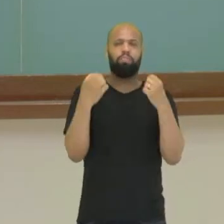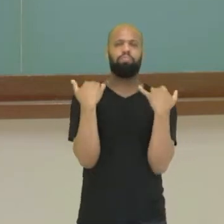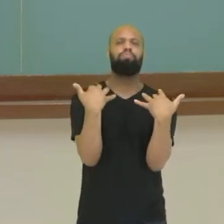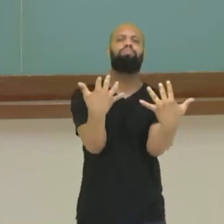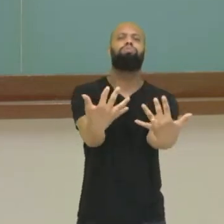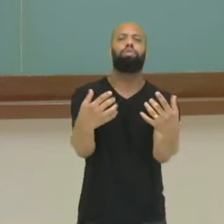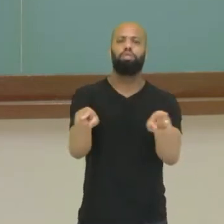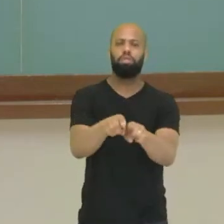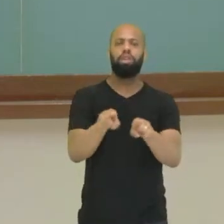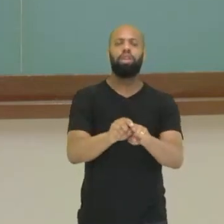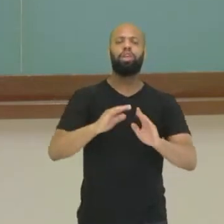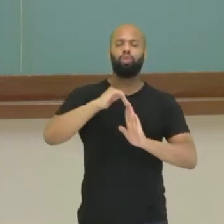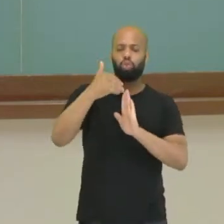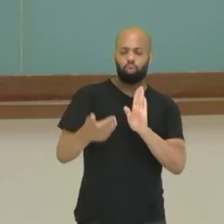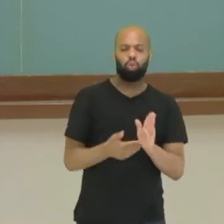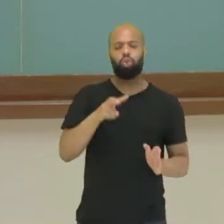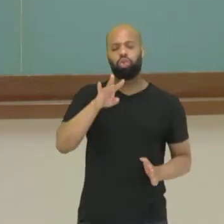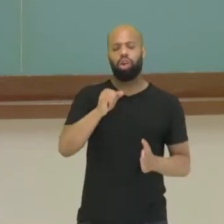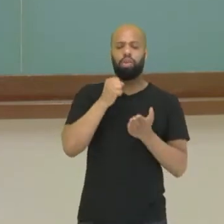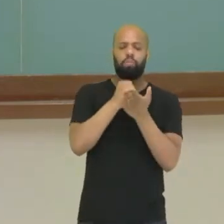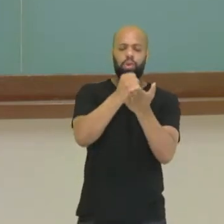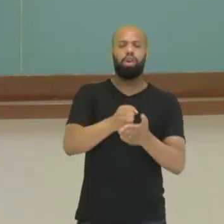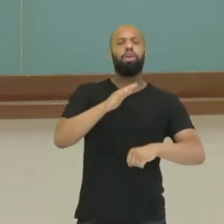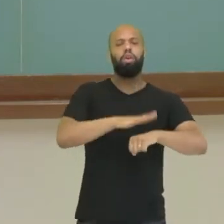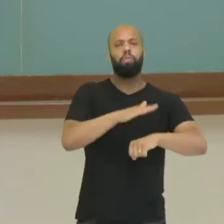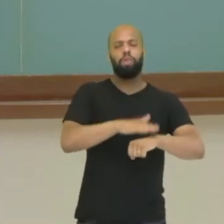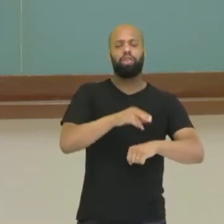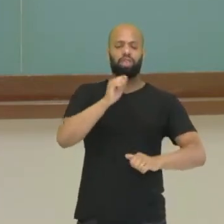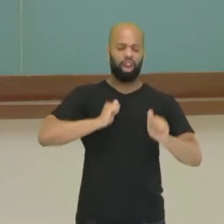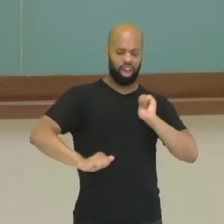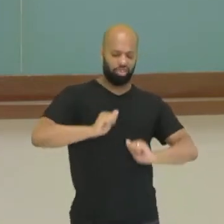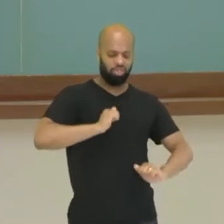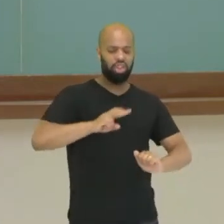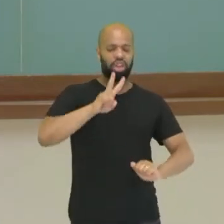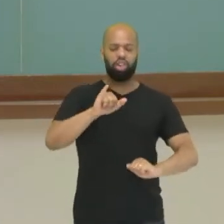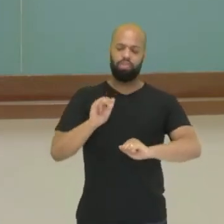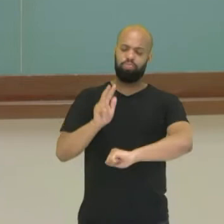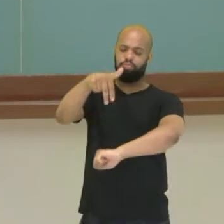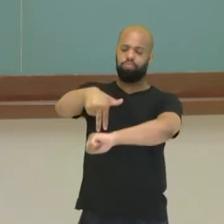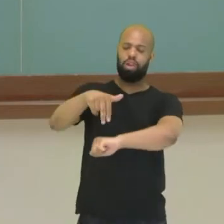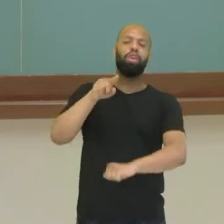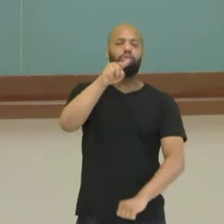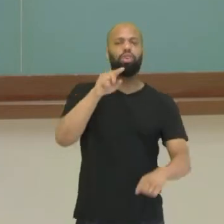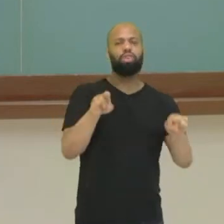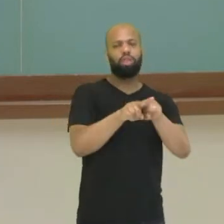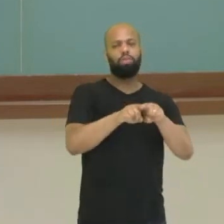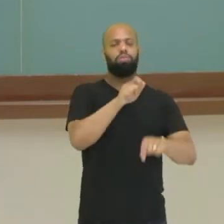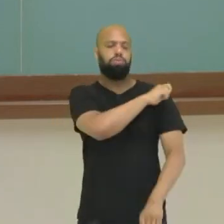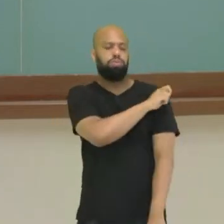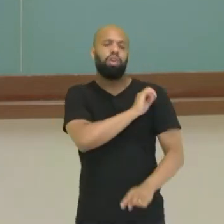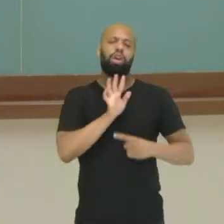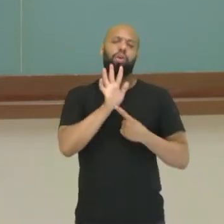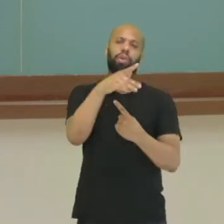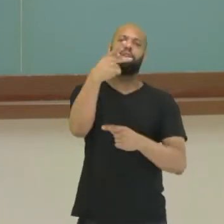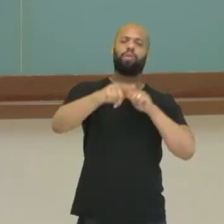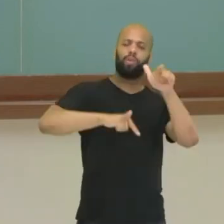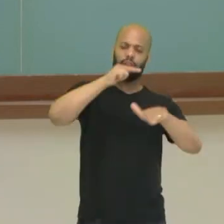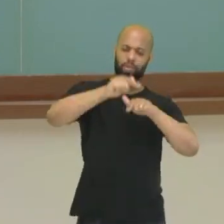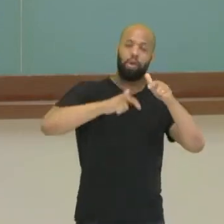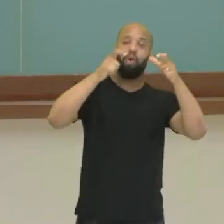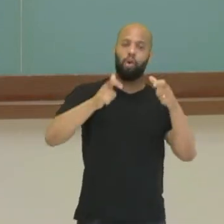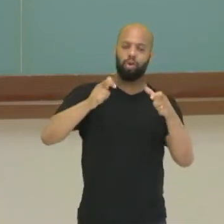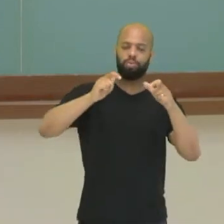vai auxiliar quando o artista estiver apresentando, ou você, enquanto aluno, estiver apresentando o seu trabalho aí na escola.